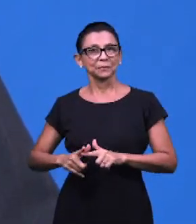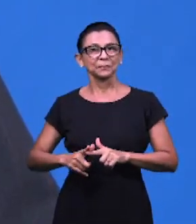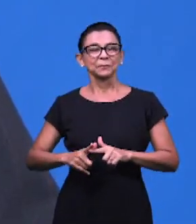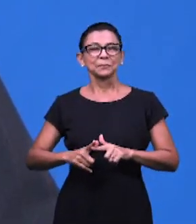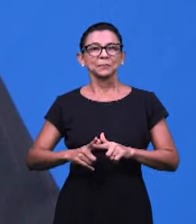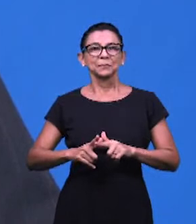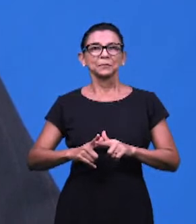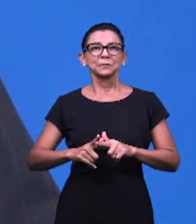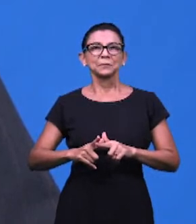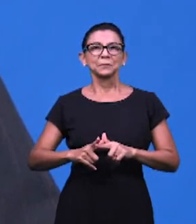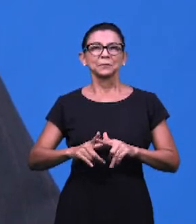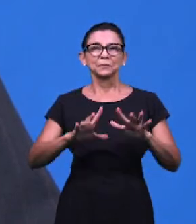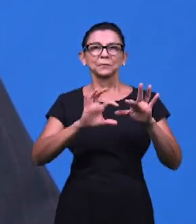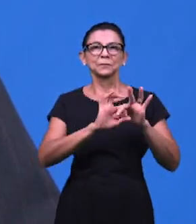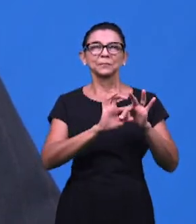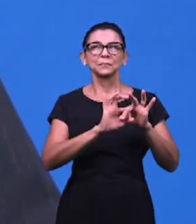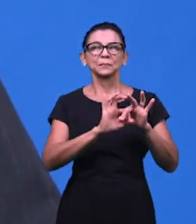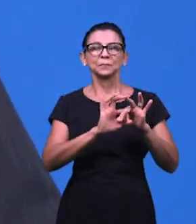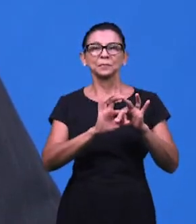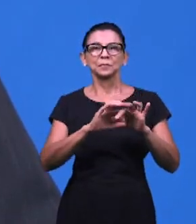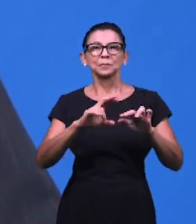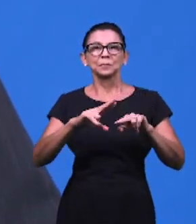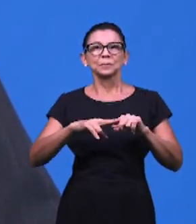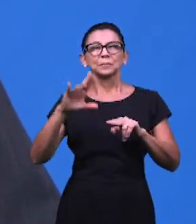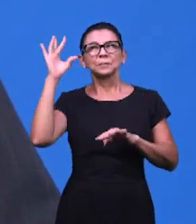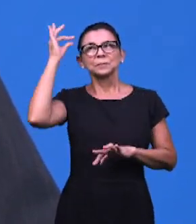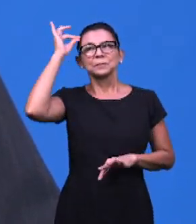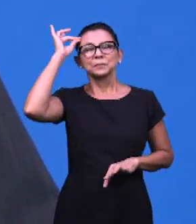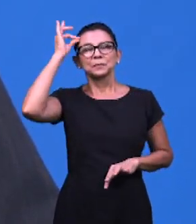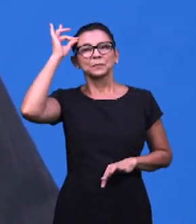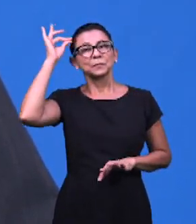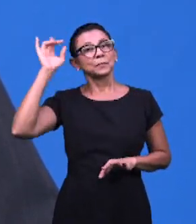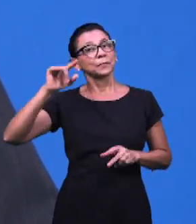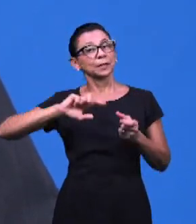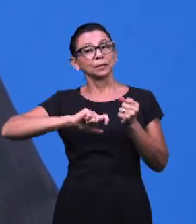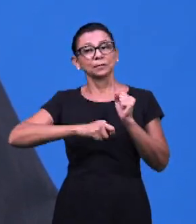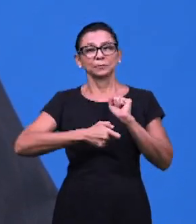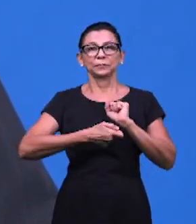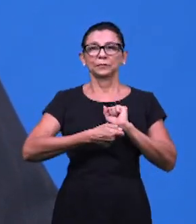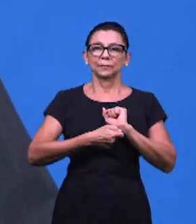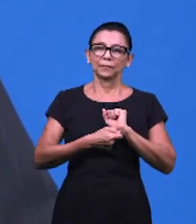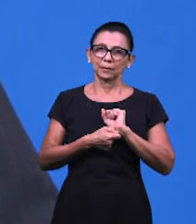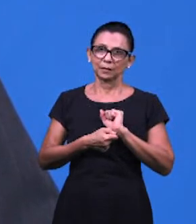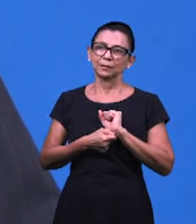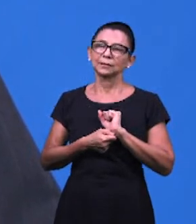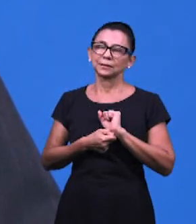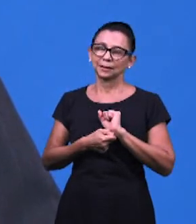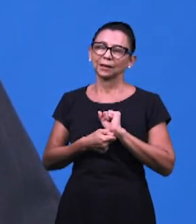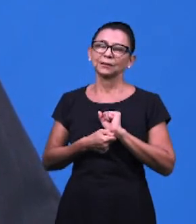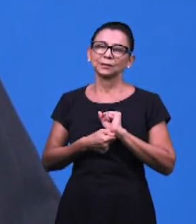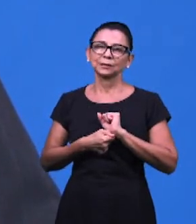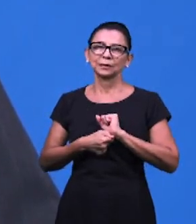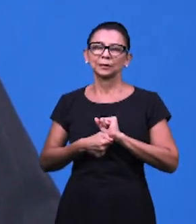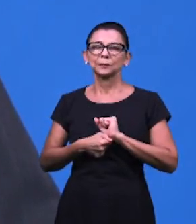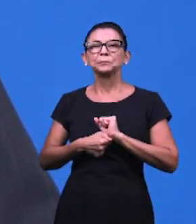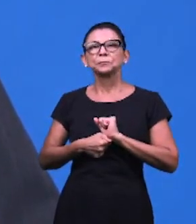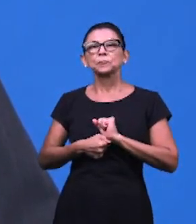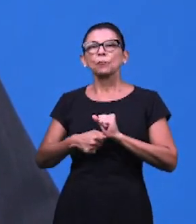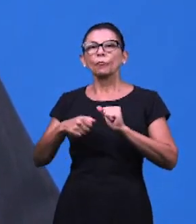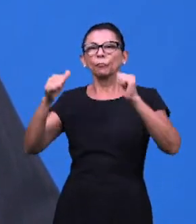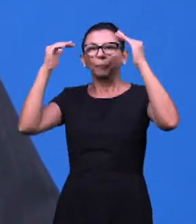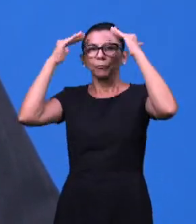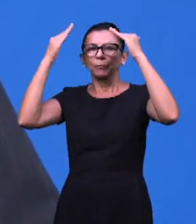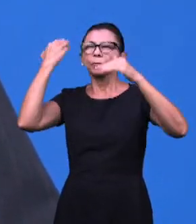Jesus através dos laços espirituais, ou seja, era o mistério que está em fazer a vontade